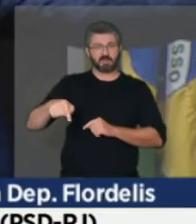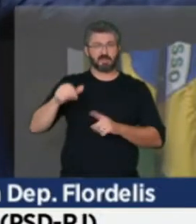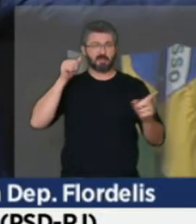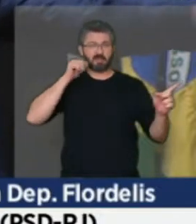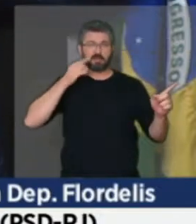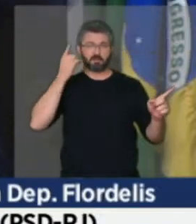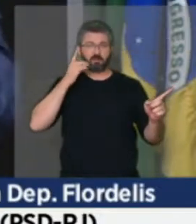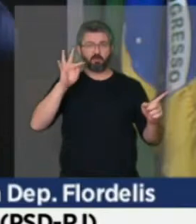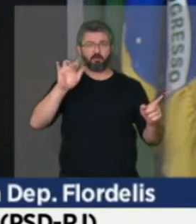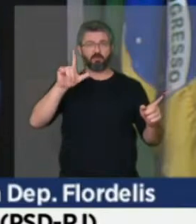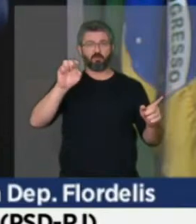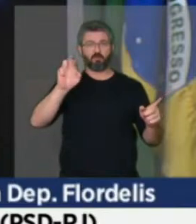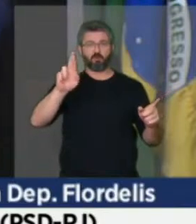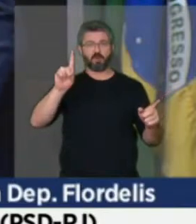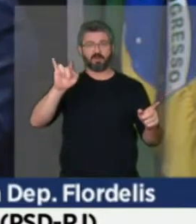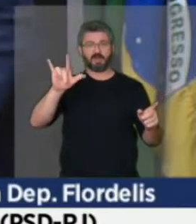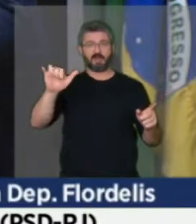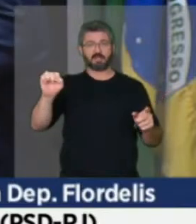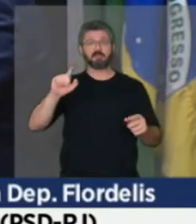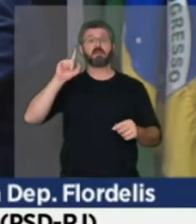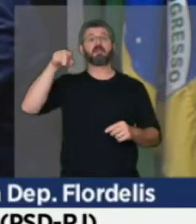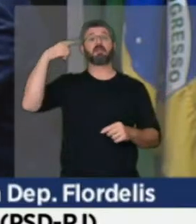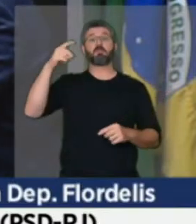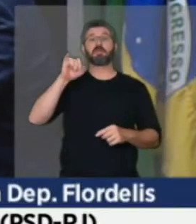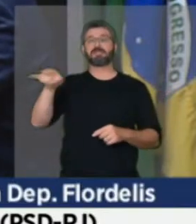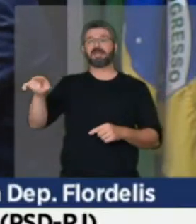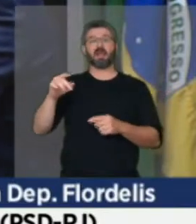Lis, não terão como dizer depois